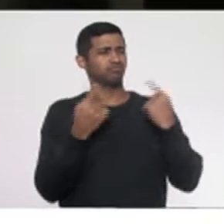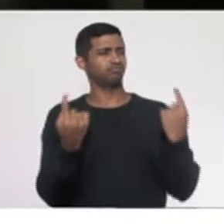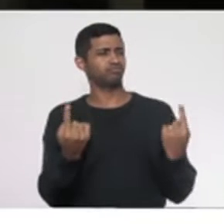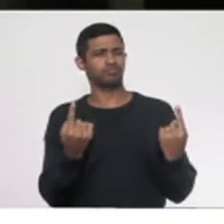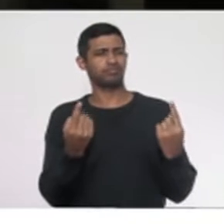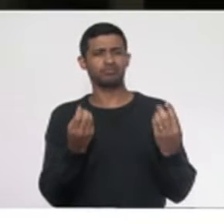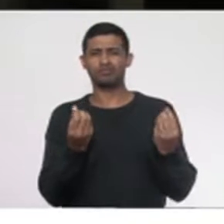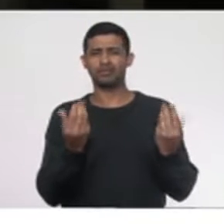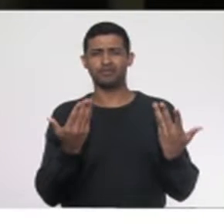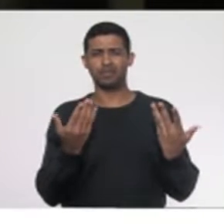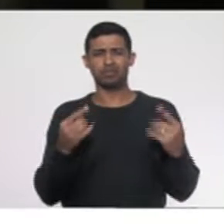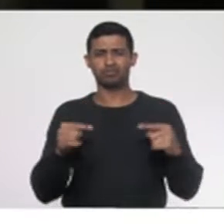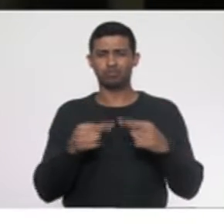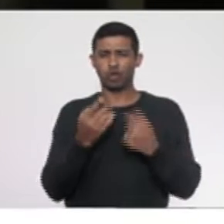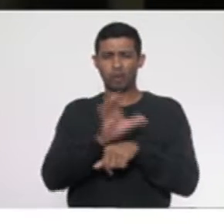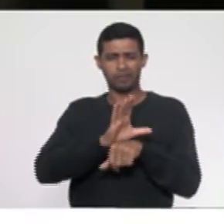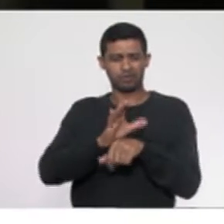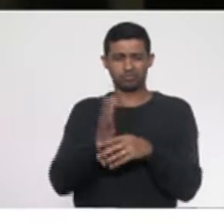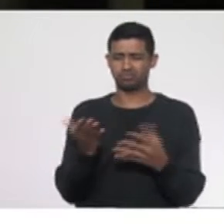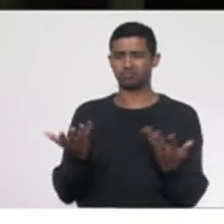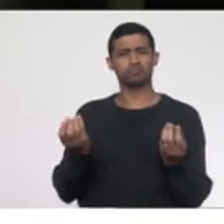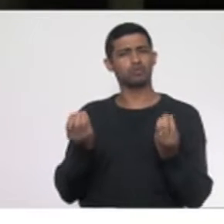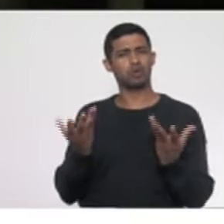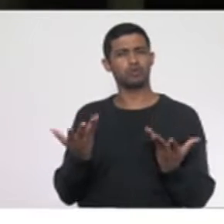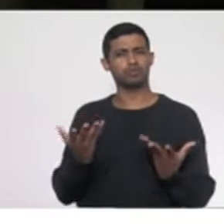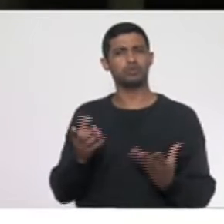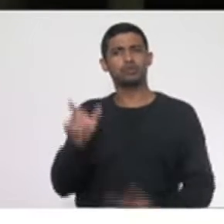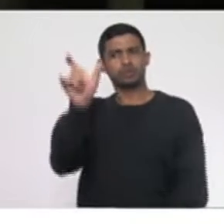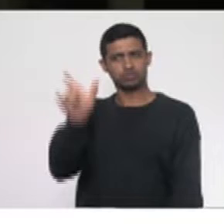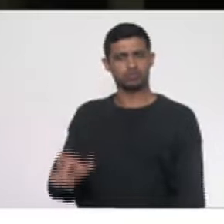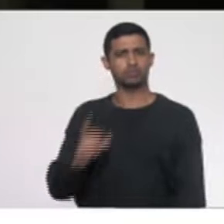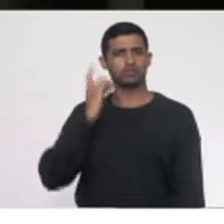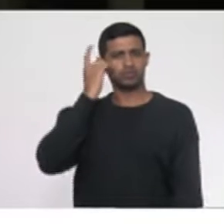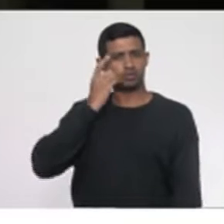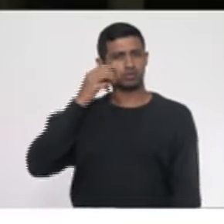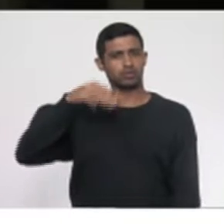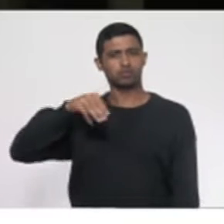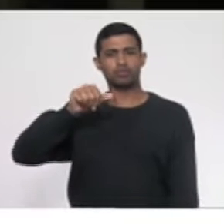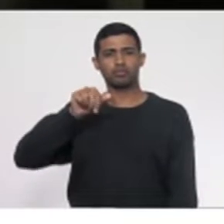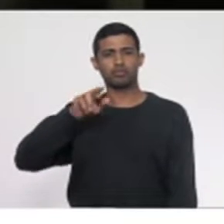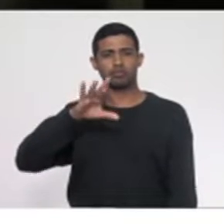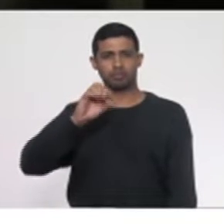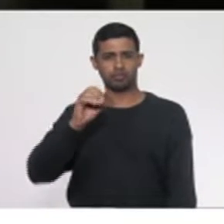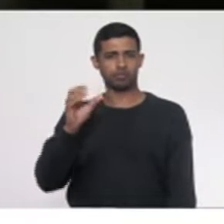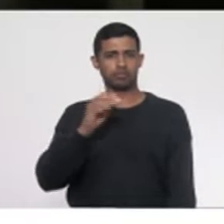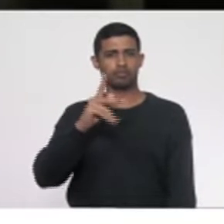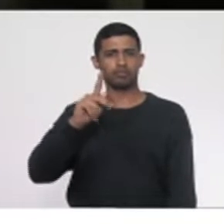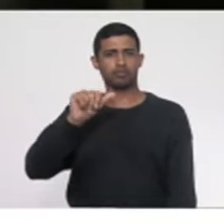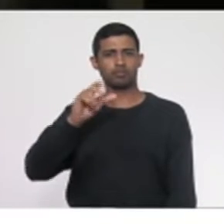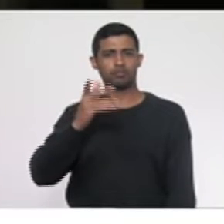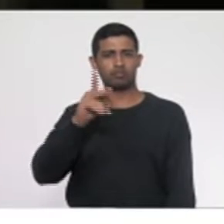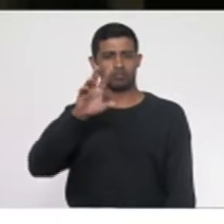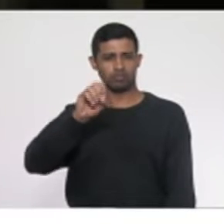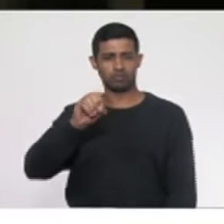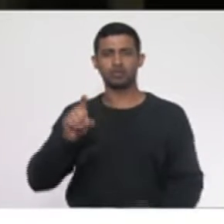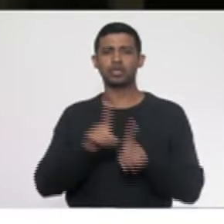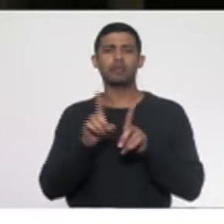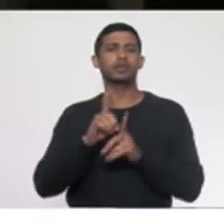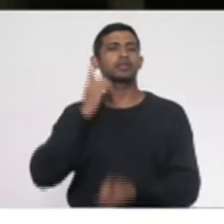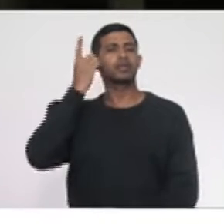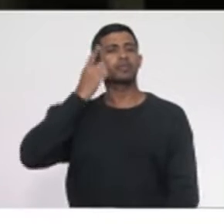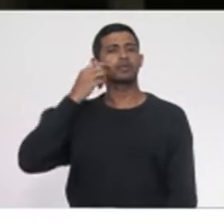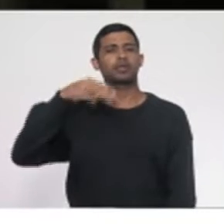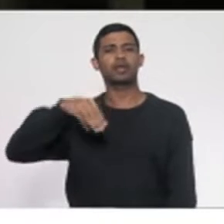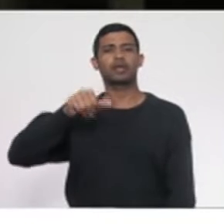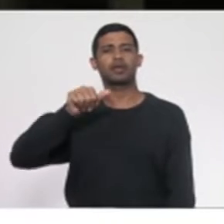essa inconstitucionalidade? Deputado Márcio Pacheco, deputada Marta